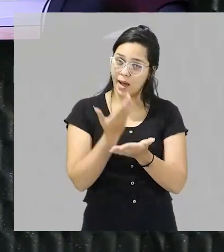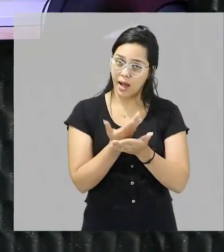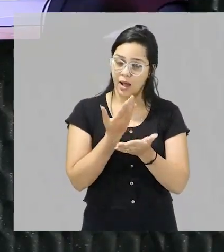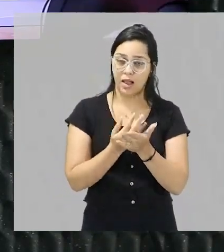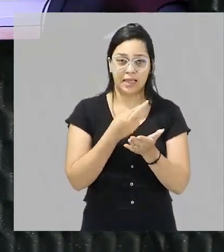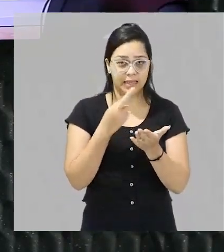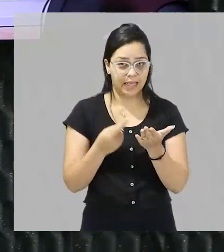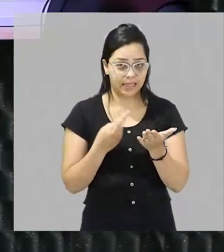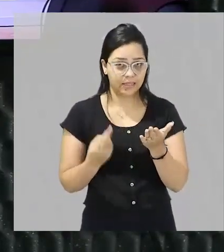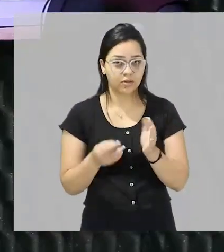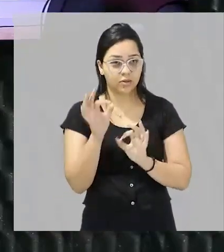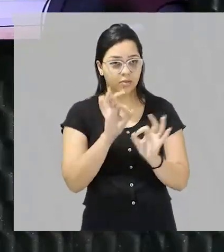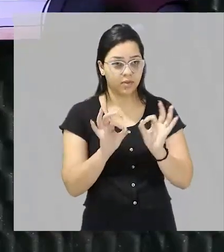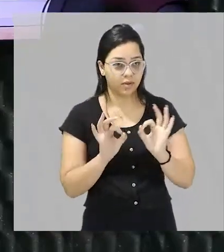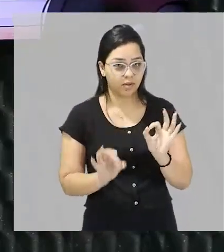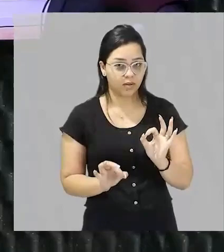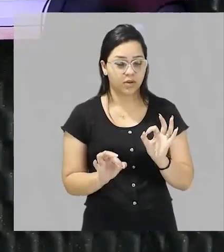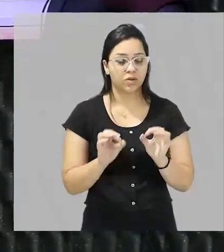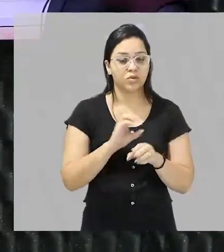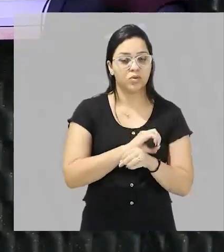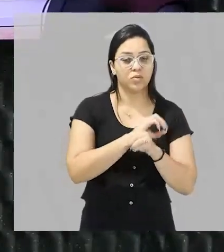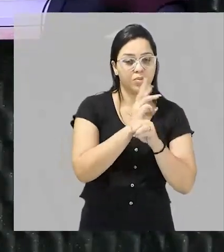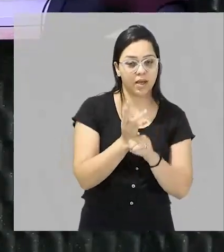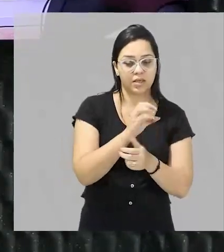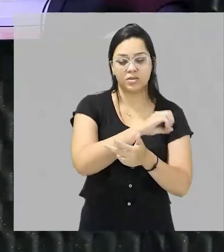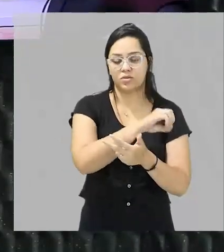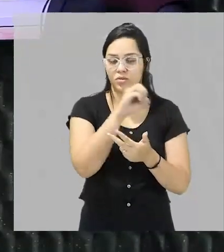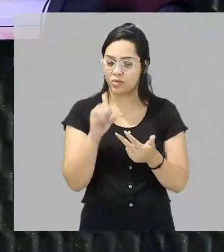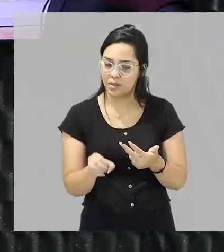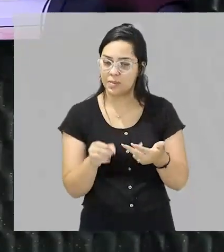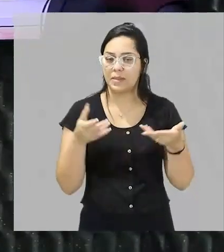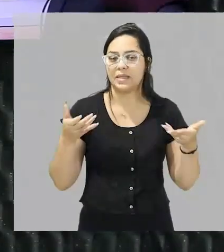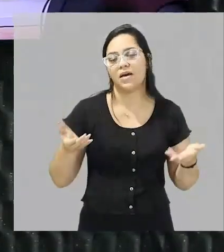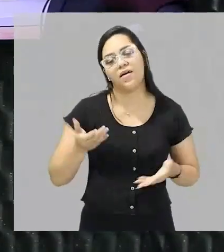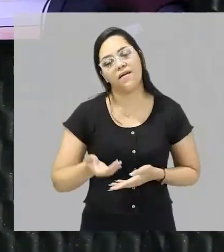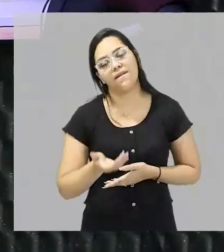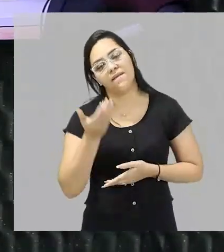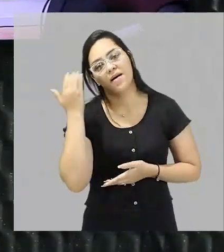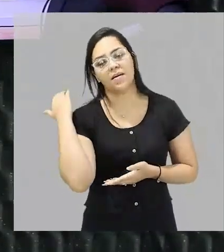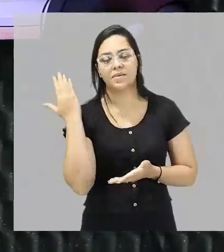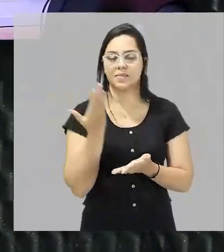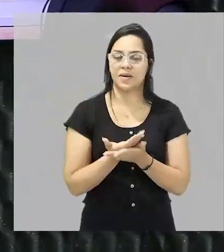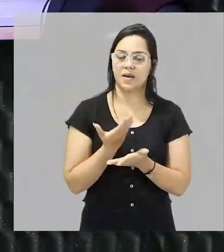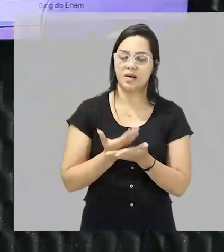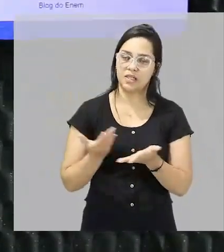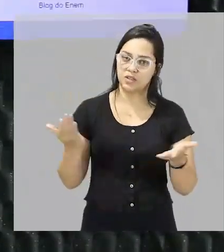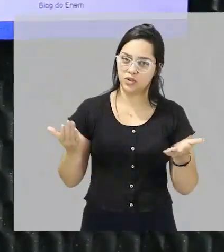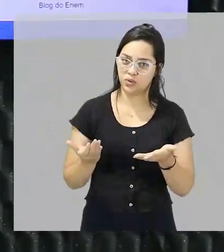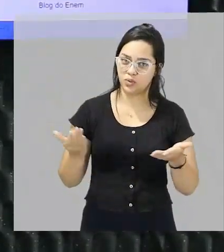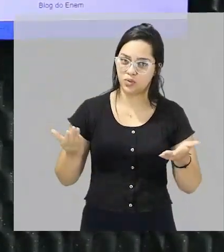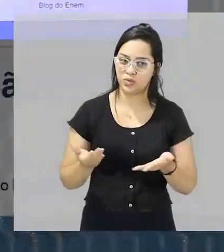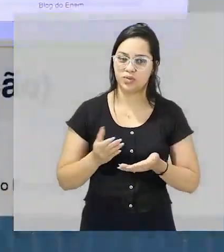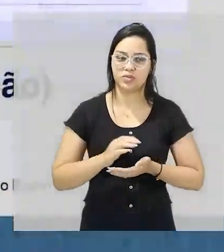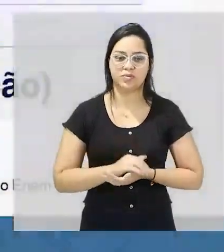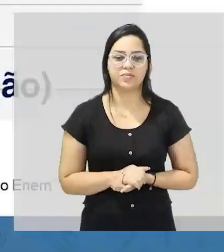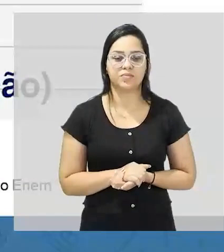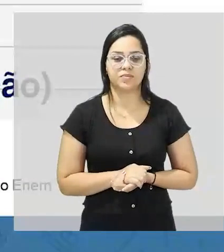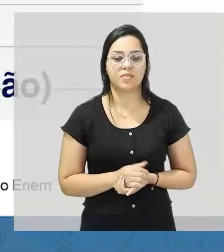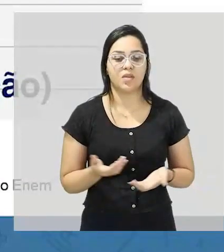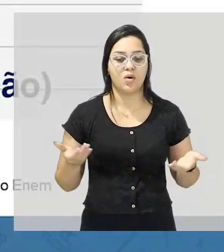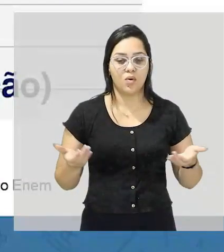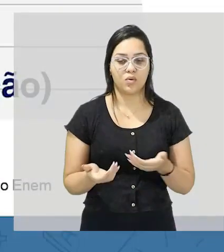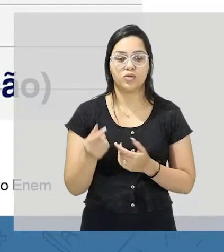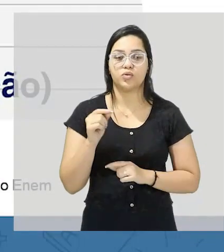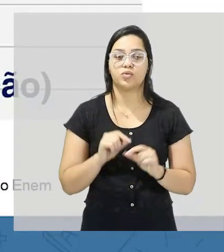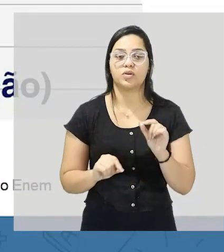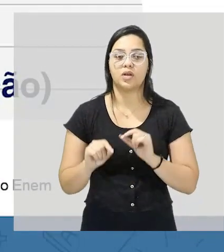nosso preparatório do PAS UEMA Enem. Então, vamos lá para a nossa aula de hoje. Na aula de hoje,